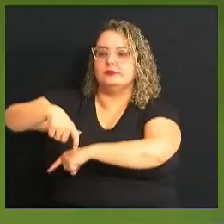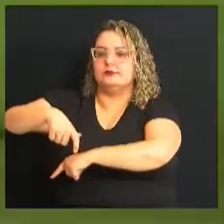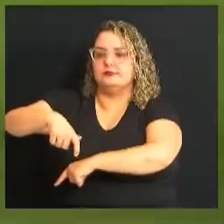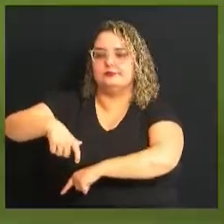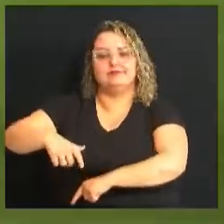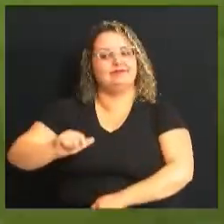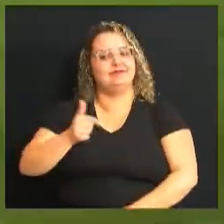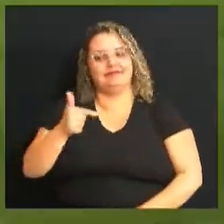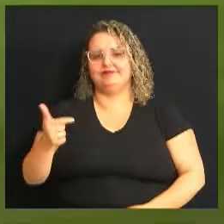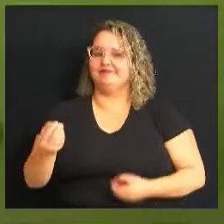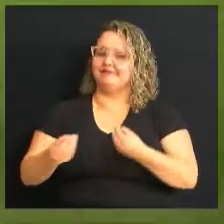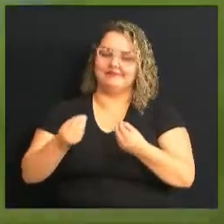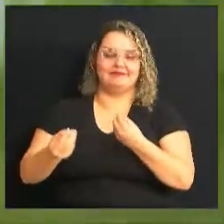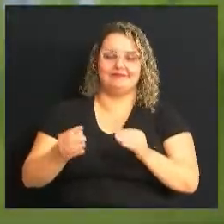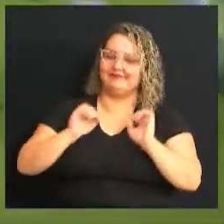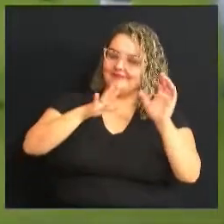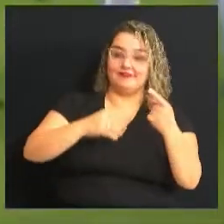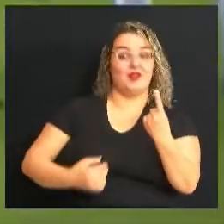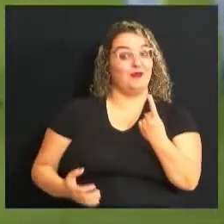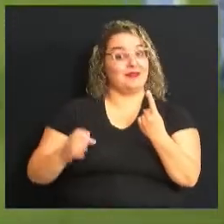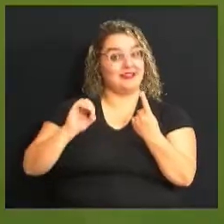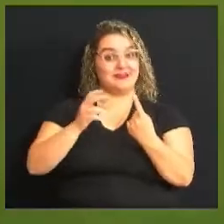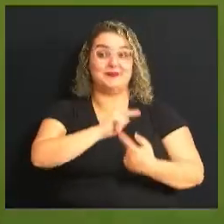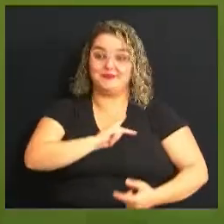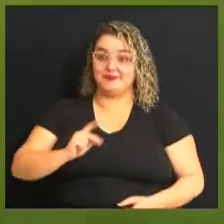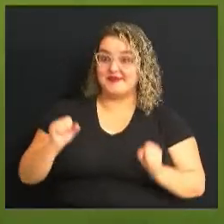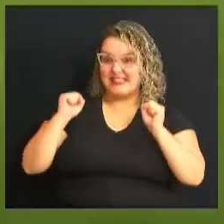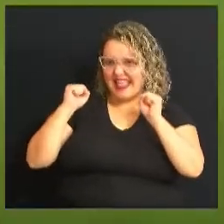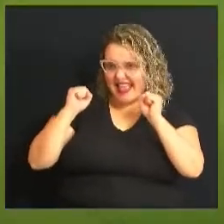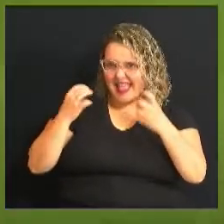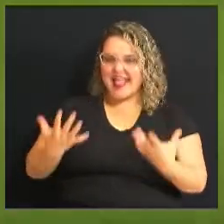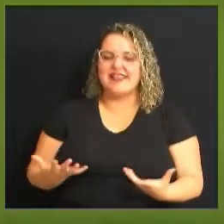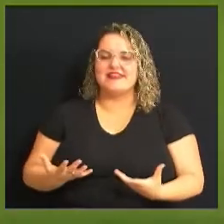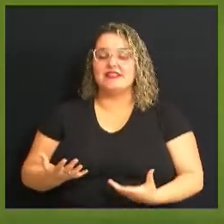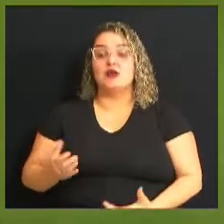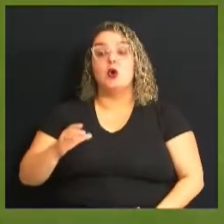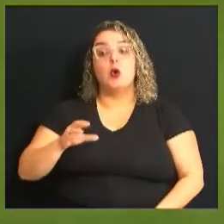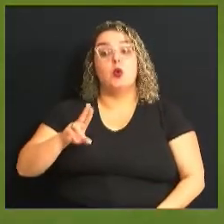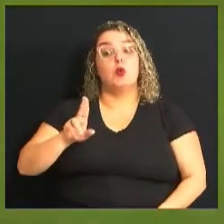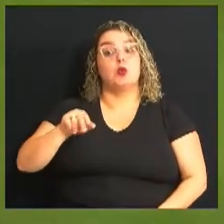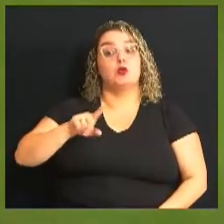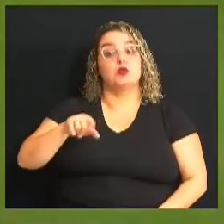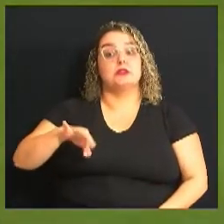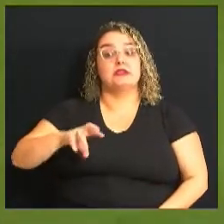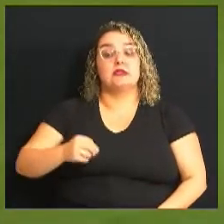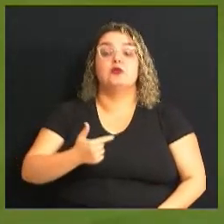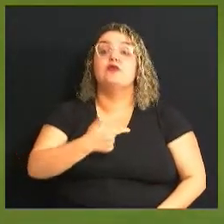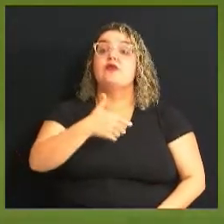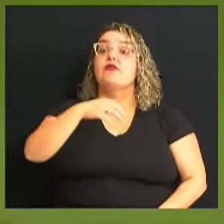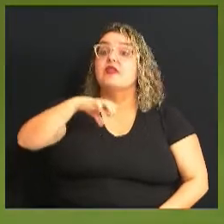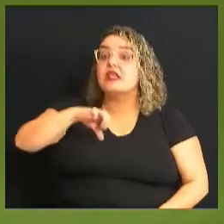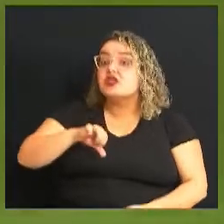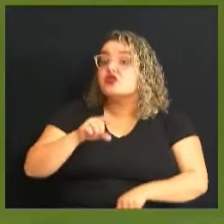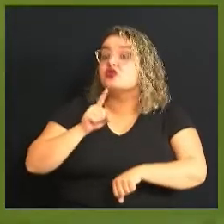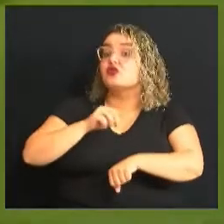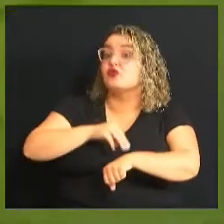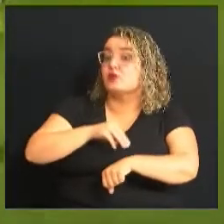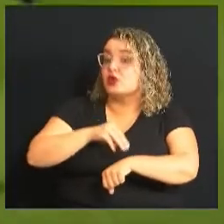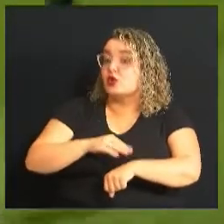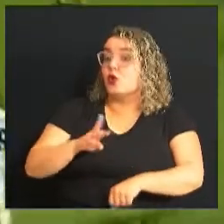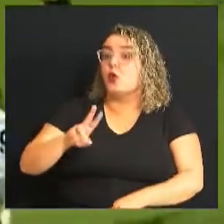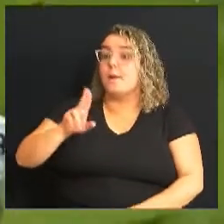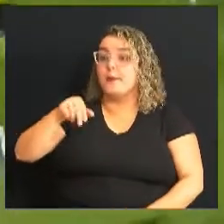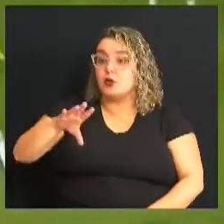goleirão. 1-0 Ponte. O Cruzeiro chegou somente aos 29 minutos. Bruno